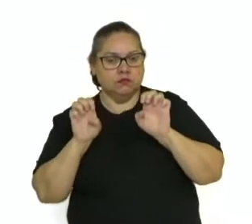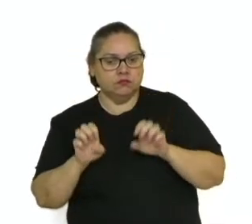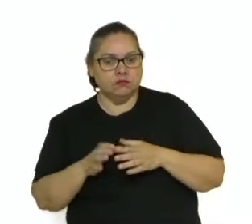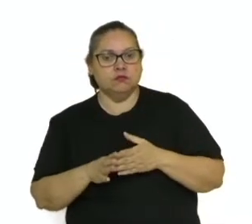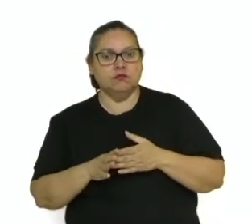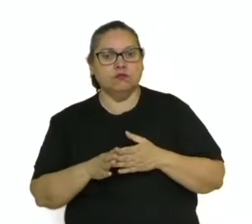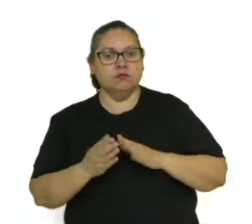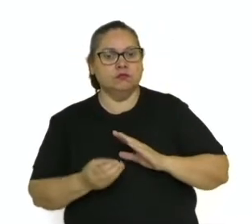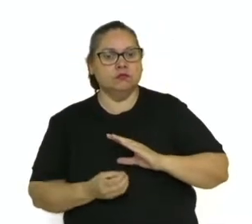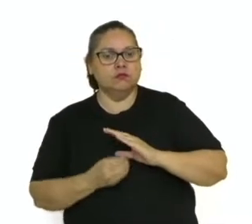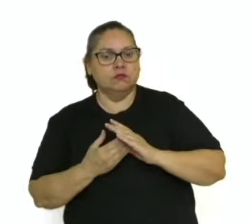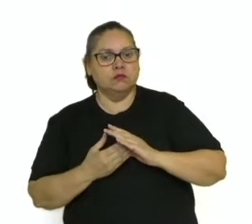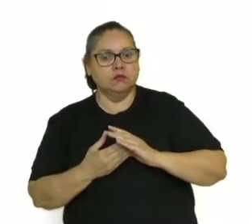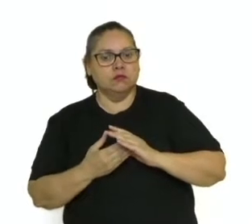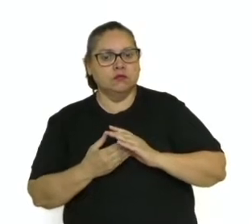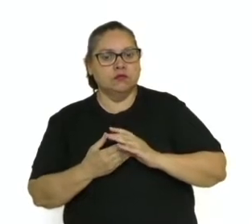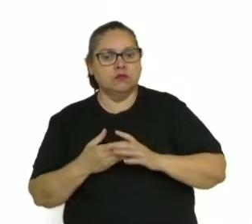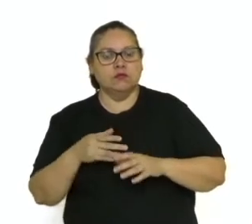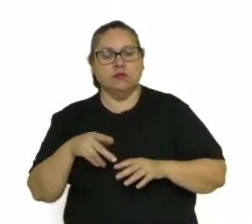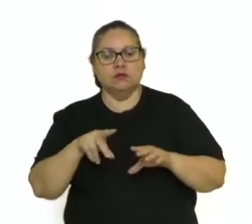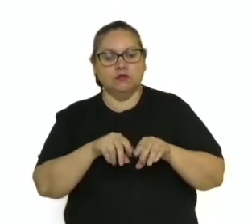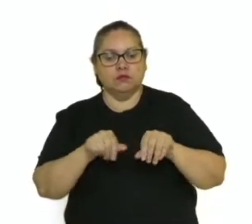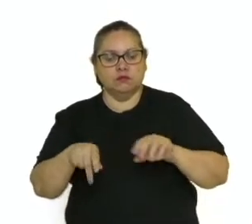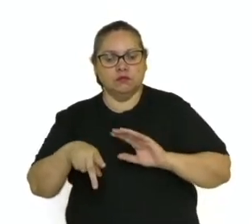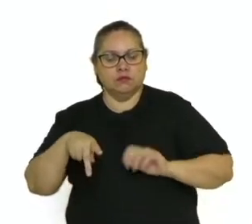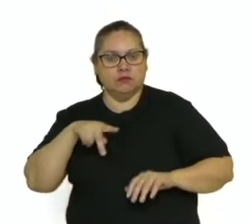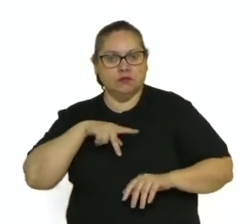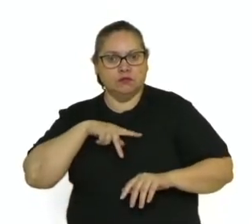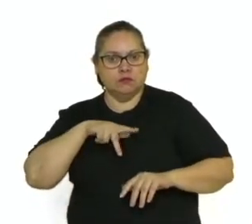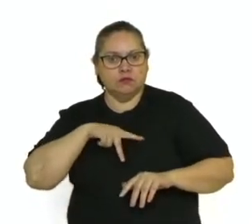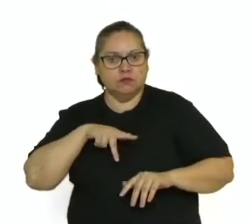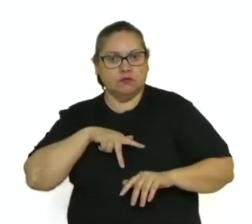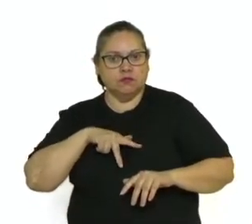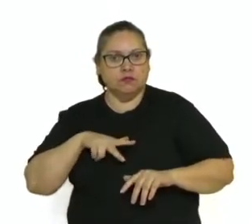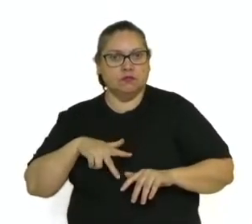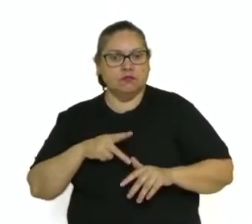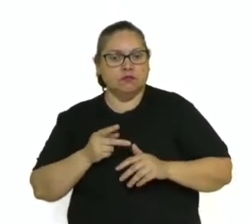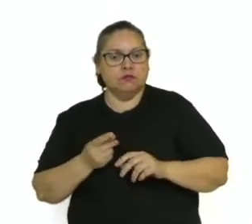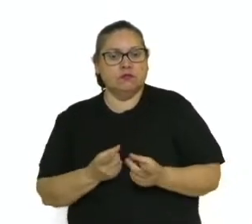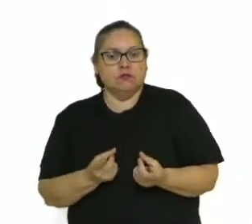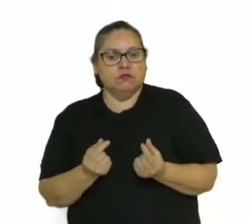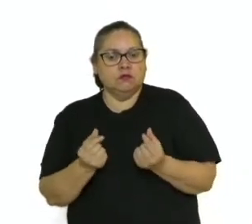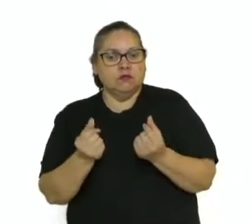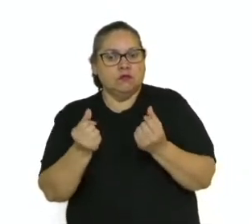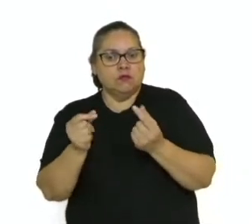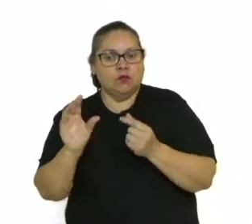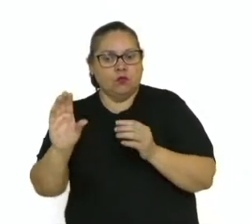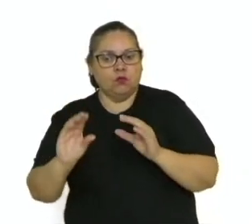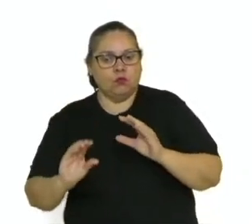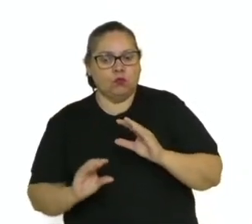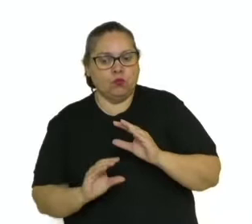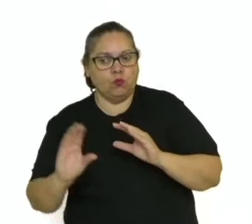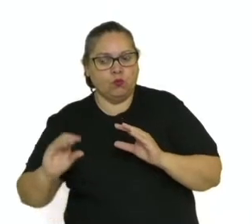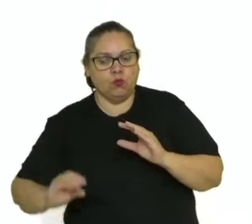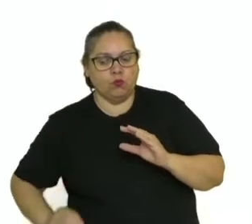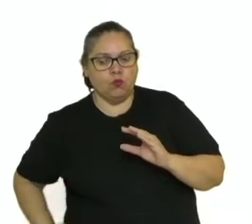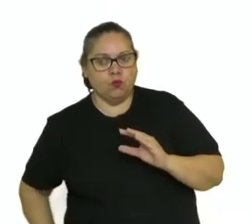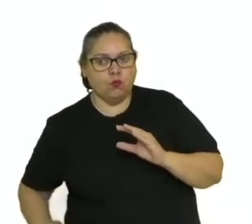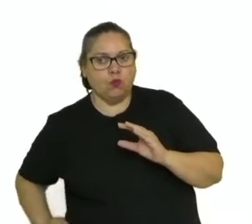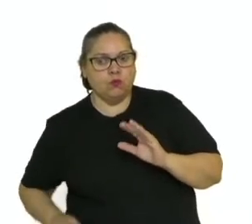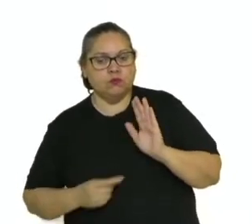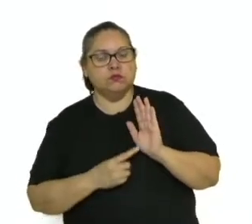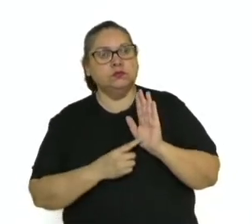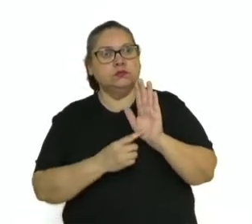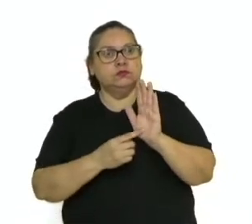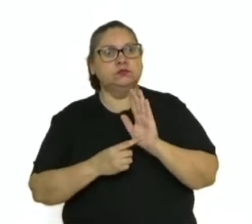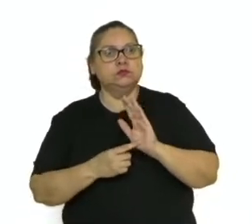que predomina a propriedade privada e a busca constante pelo lucro e pela acumulação de capital, que se manifesta